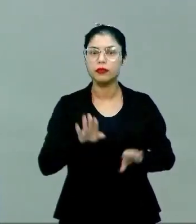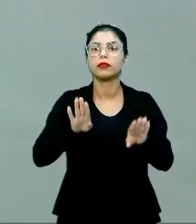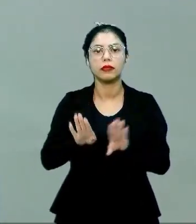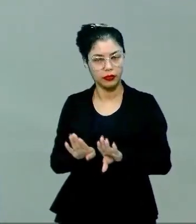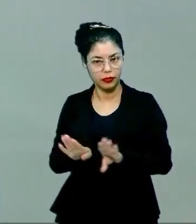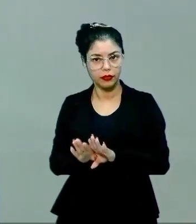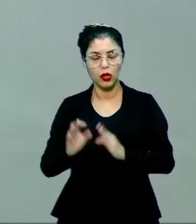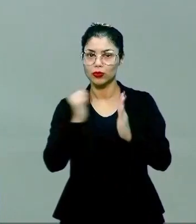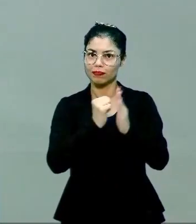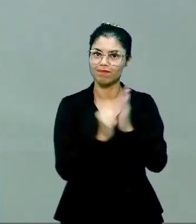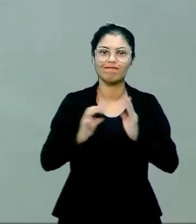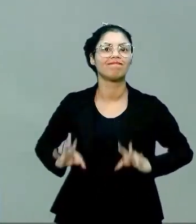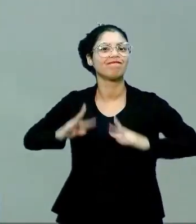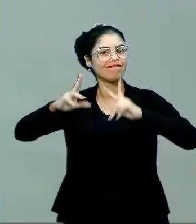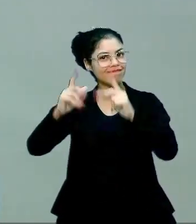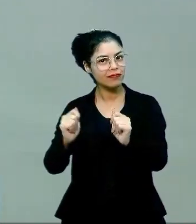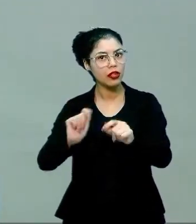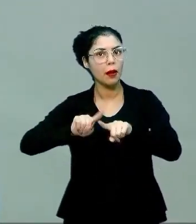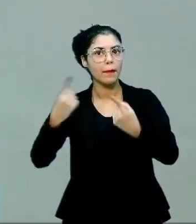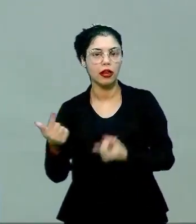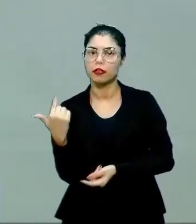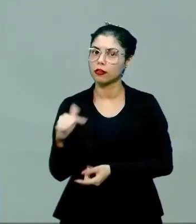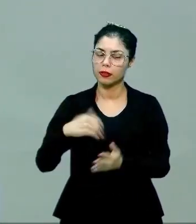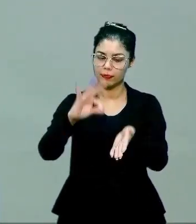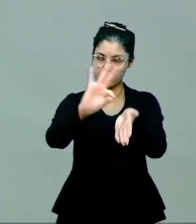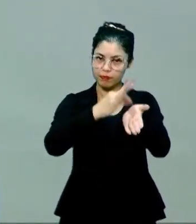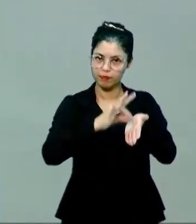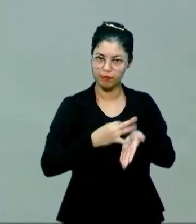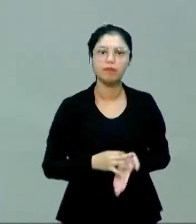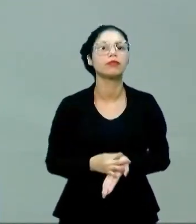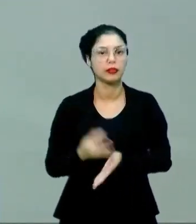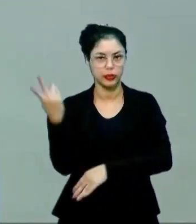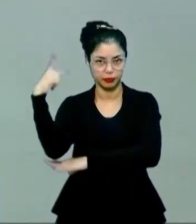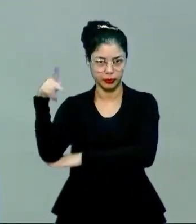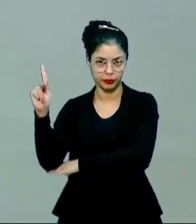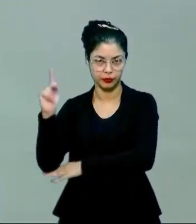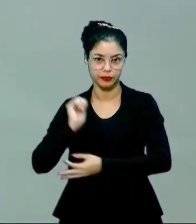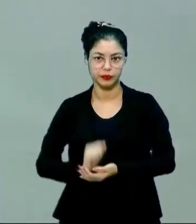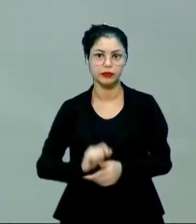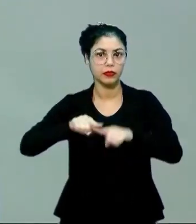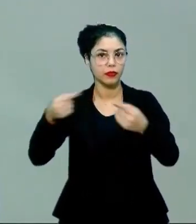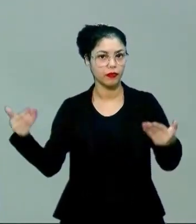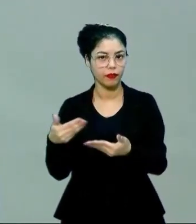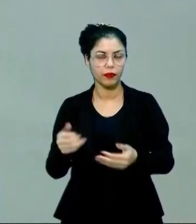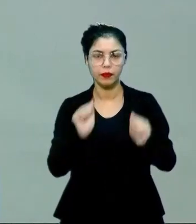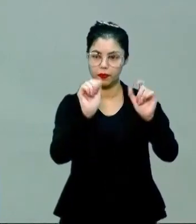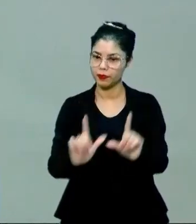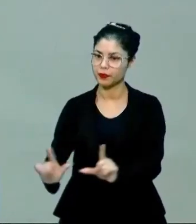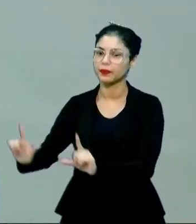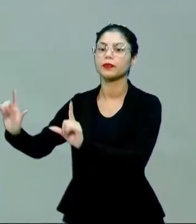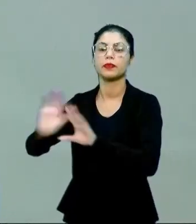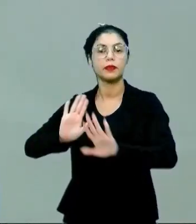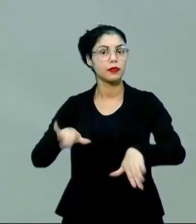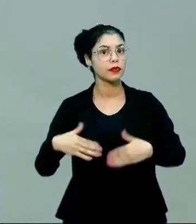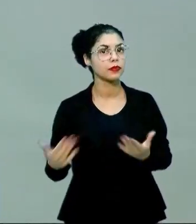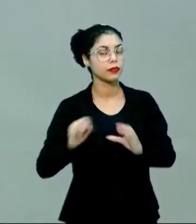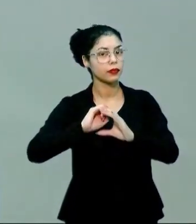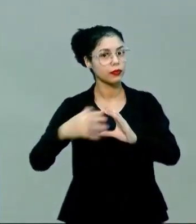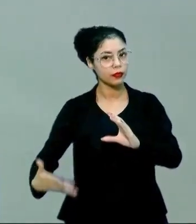um século inteiro, porém nós não temos muito registro desse período. Agora eu quero que você acompanhe comigo quais são